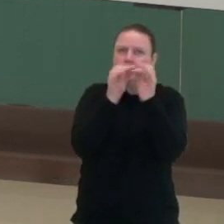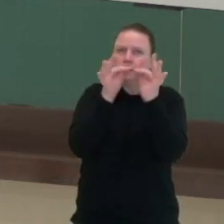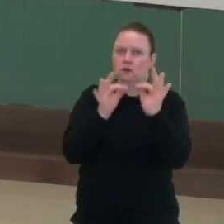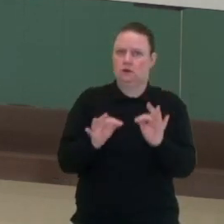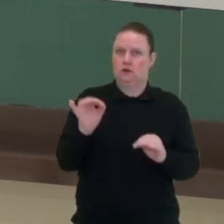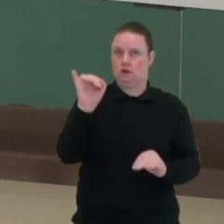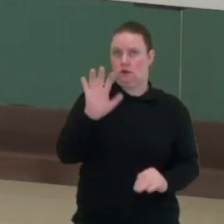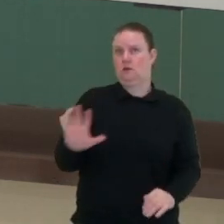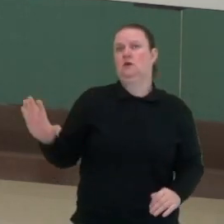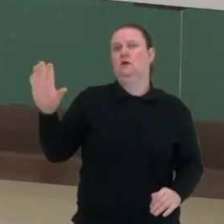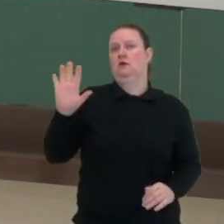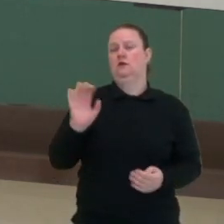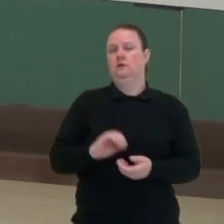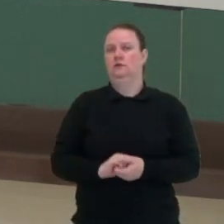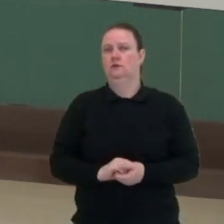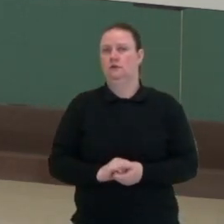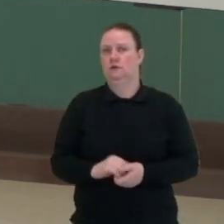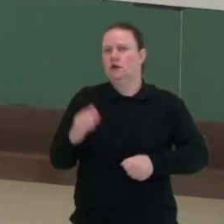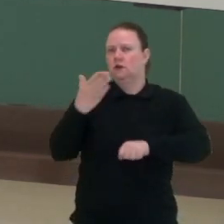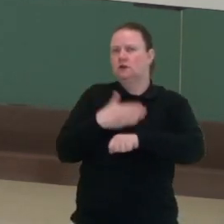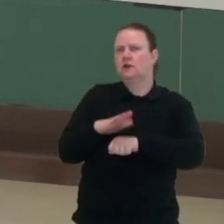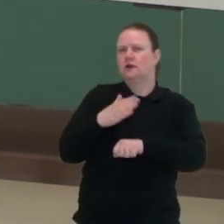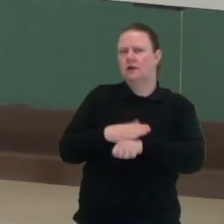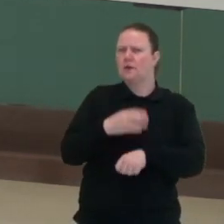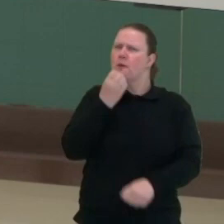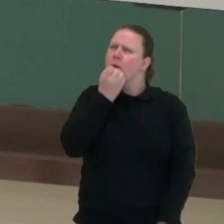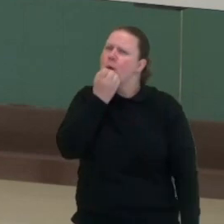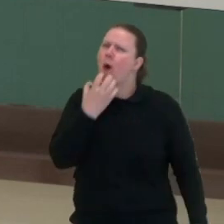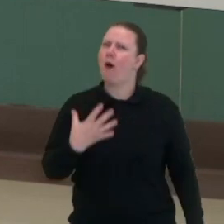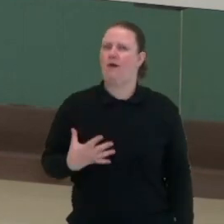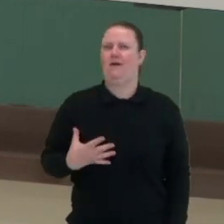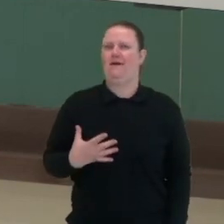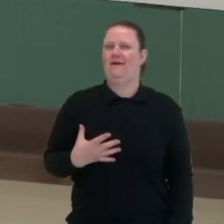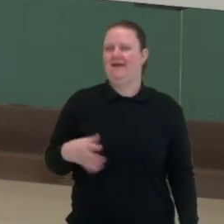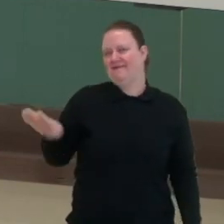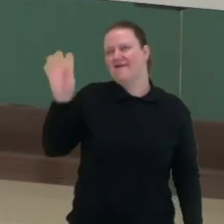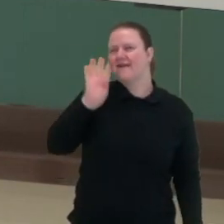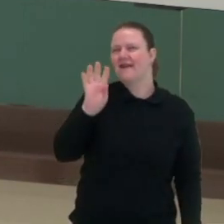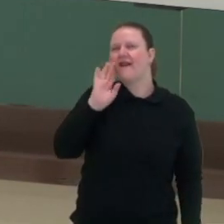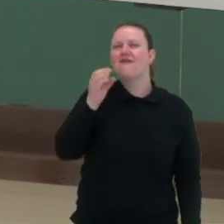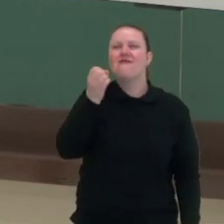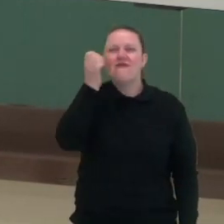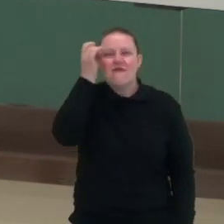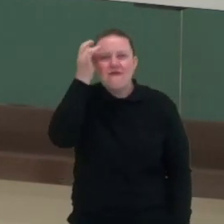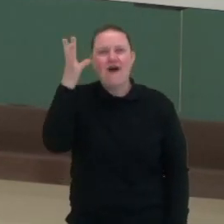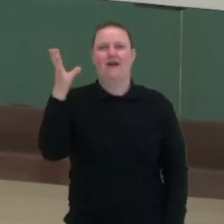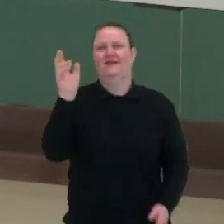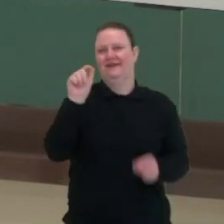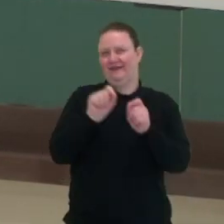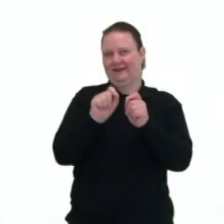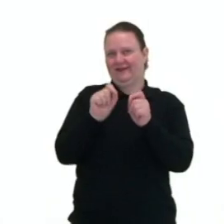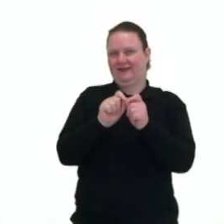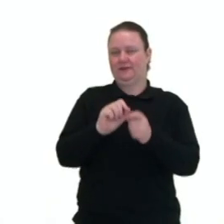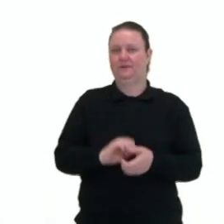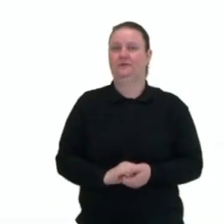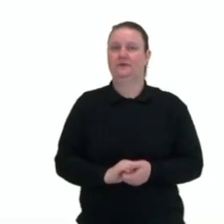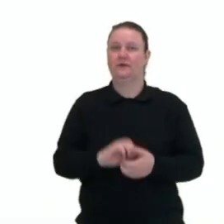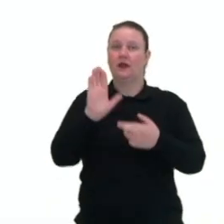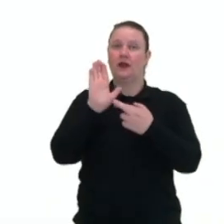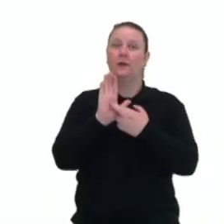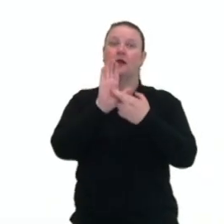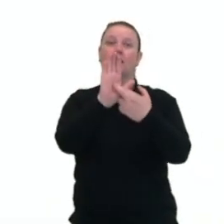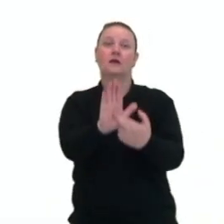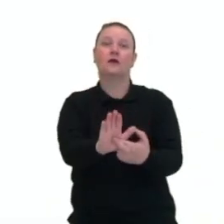legal, esse exercício foi bonzinho com vocês, hein? Porque ele falou assim, para você apresentar